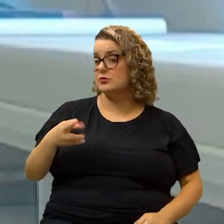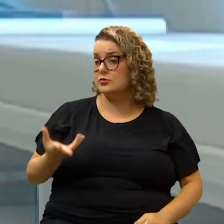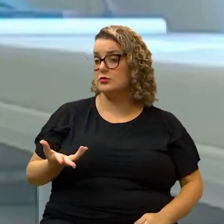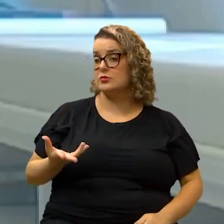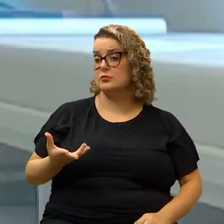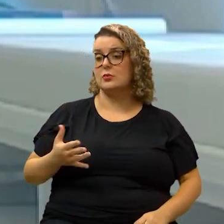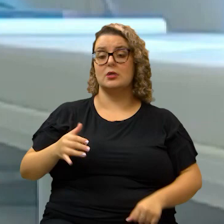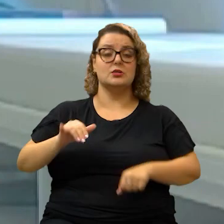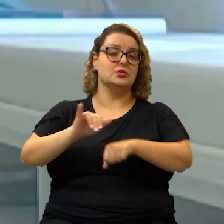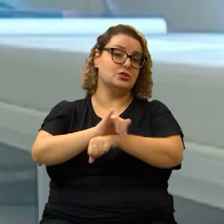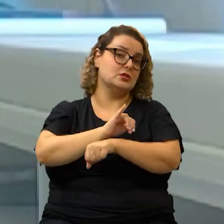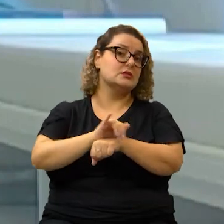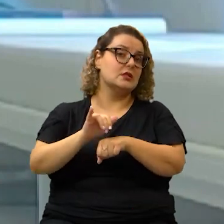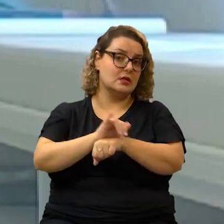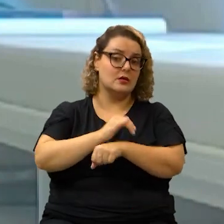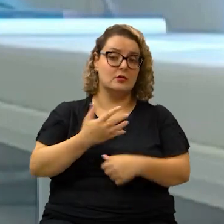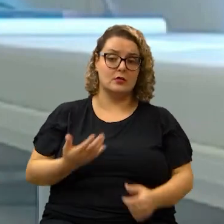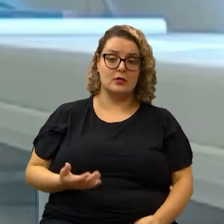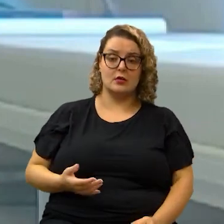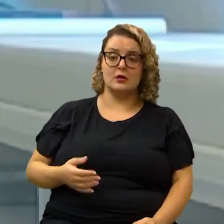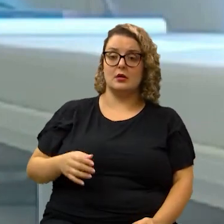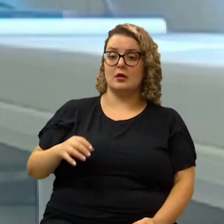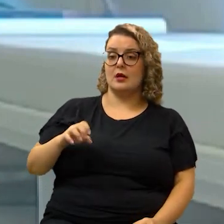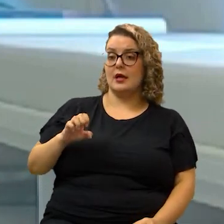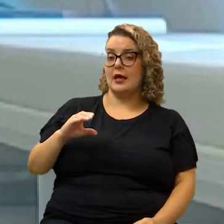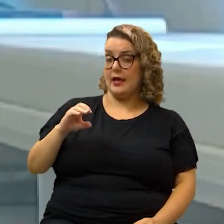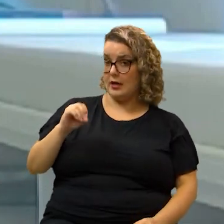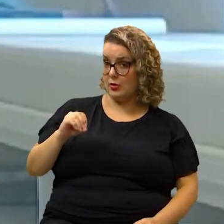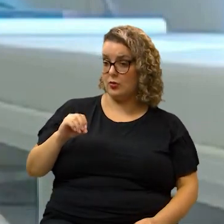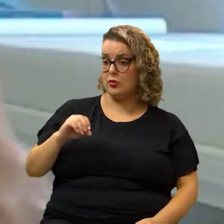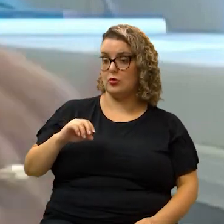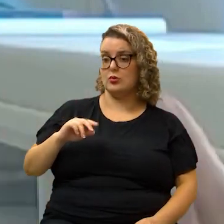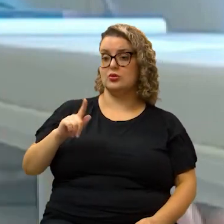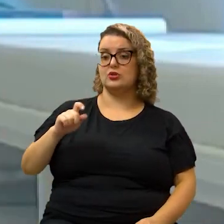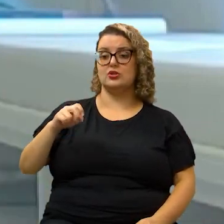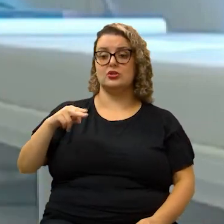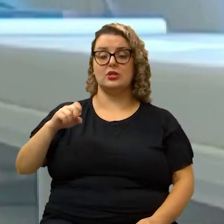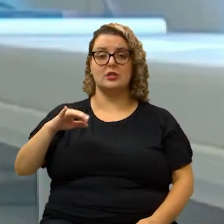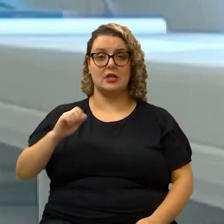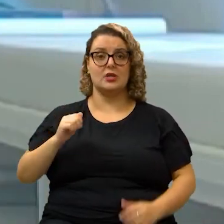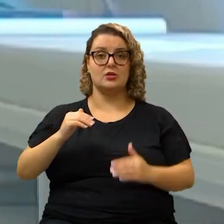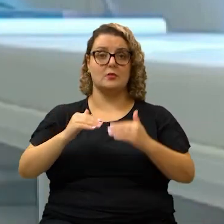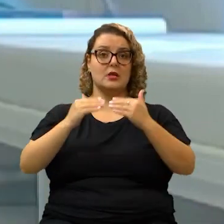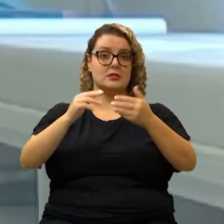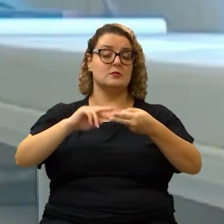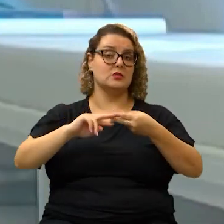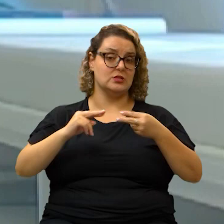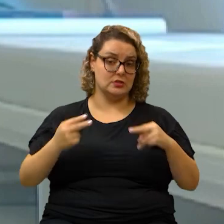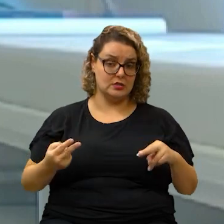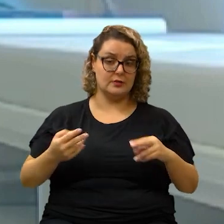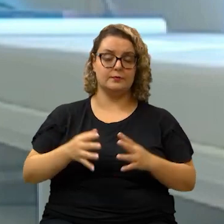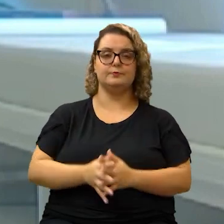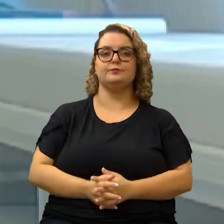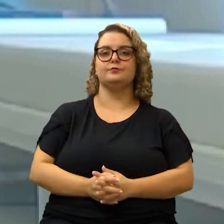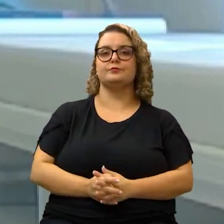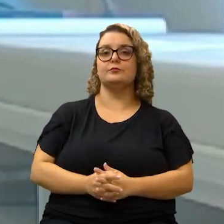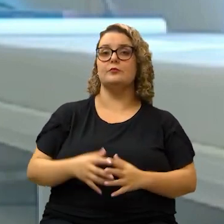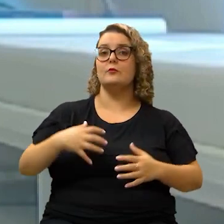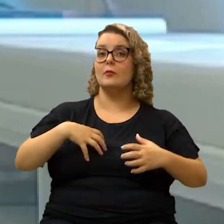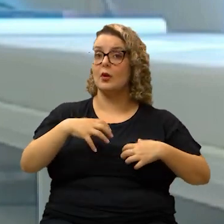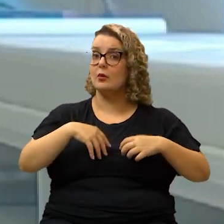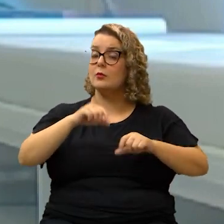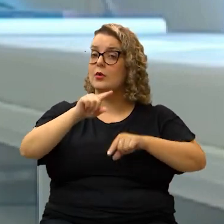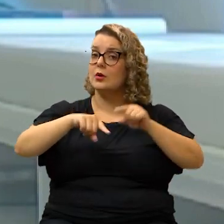através do mecanismo que se chama epigenética, né, que é acima da genética, onde o